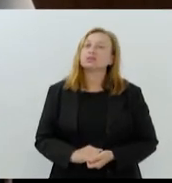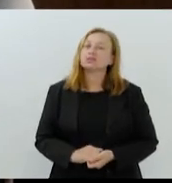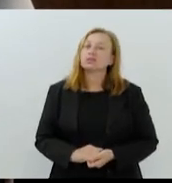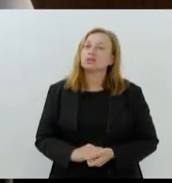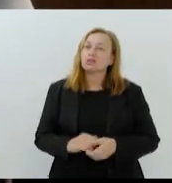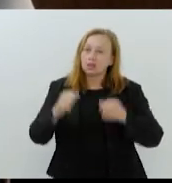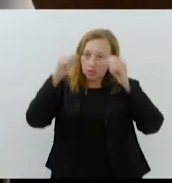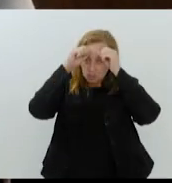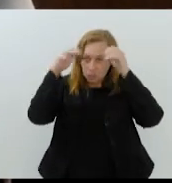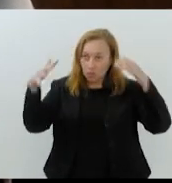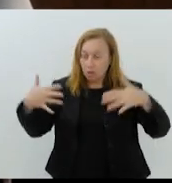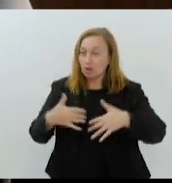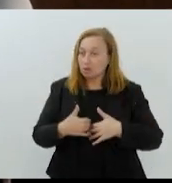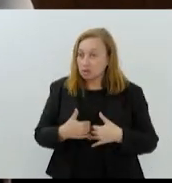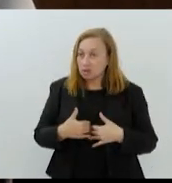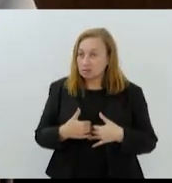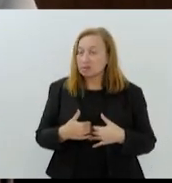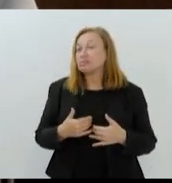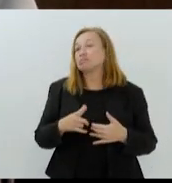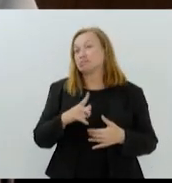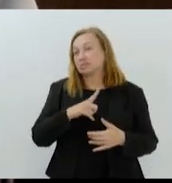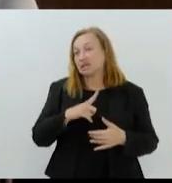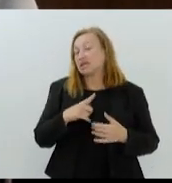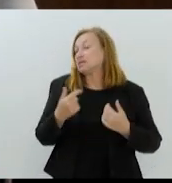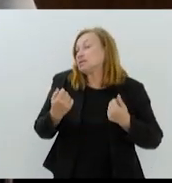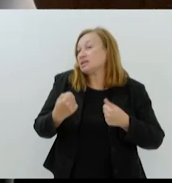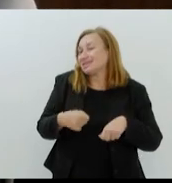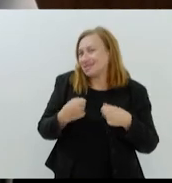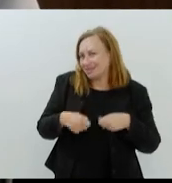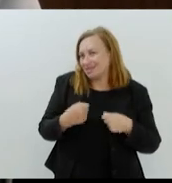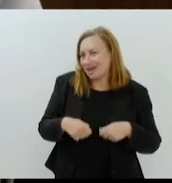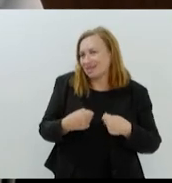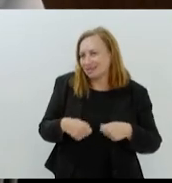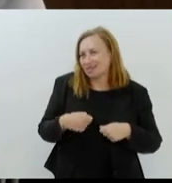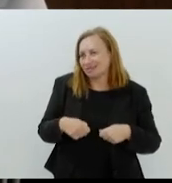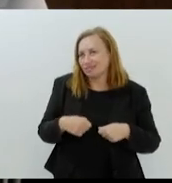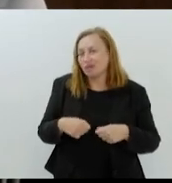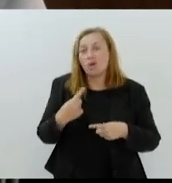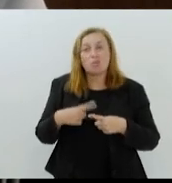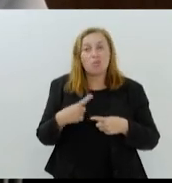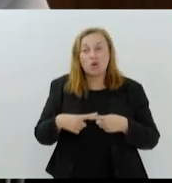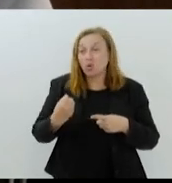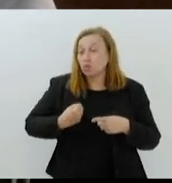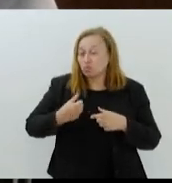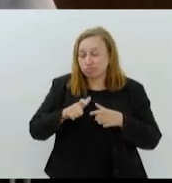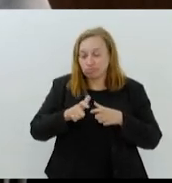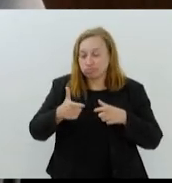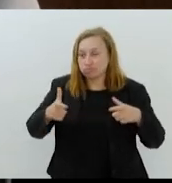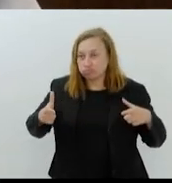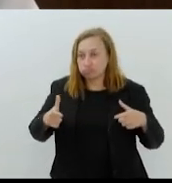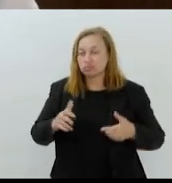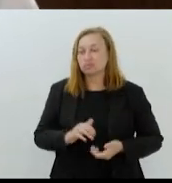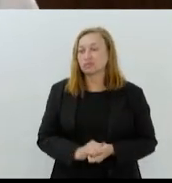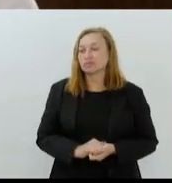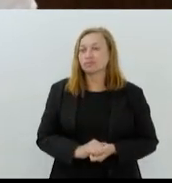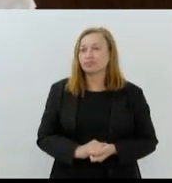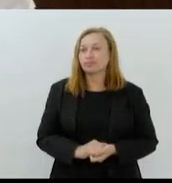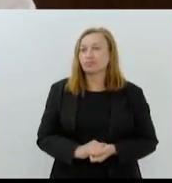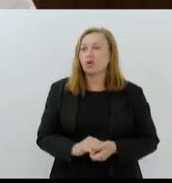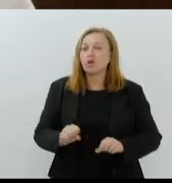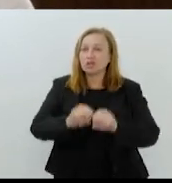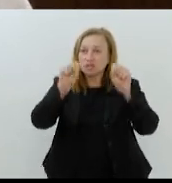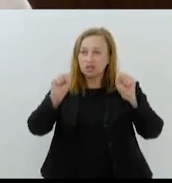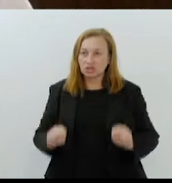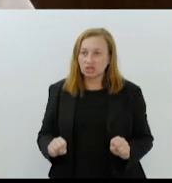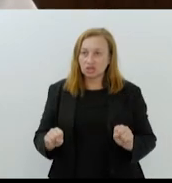autista, ela tem essa reverberação, porque o número também é muito grande e o nosso sistema público